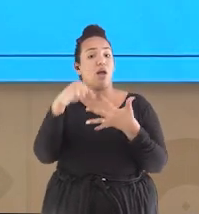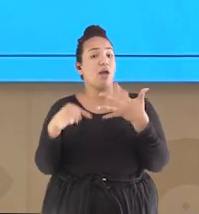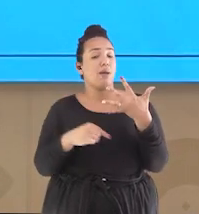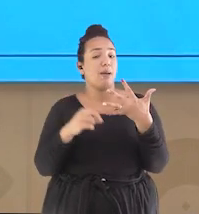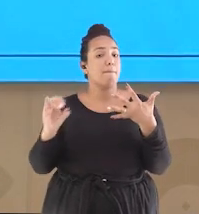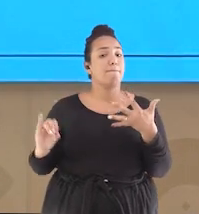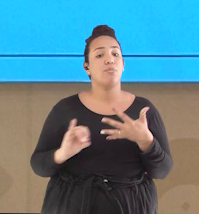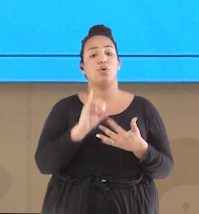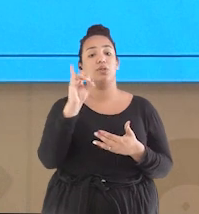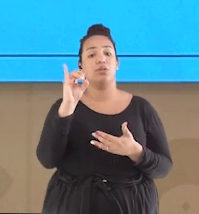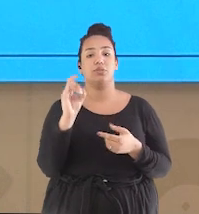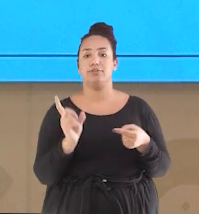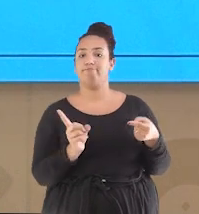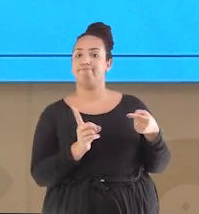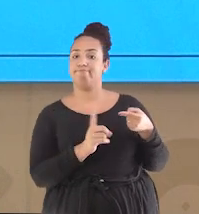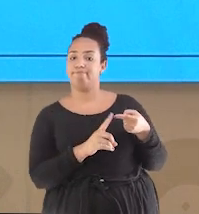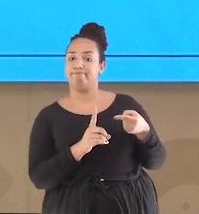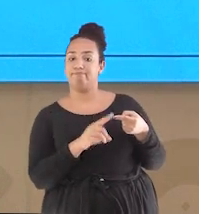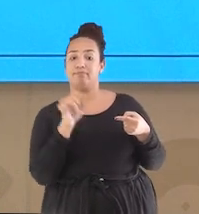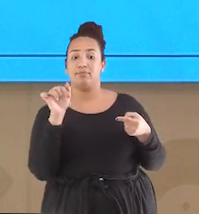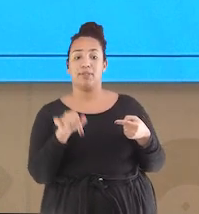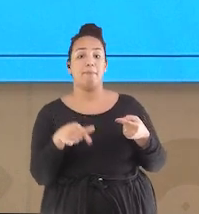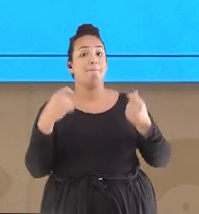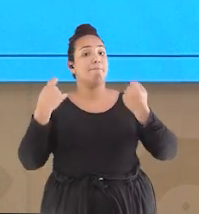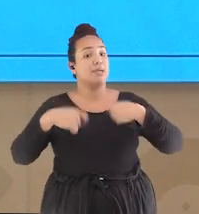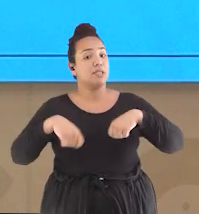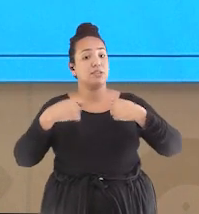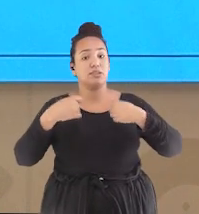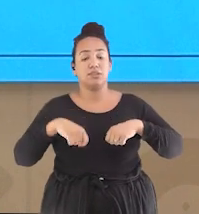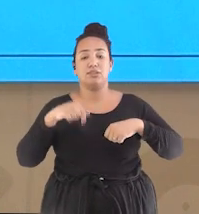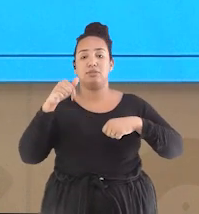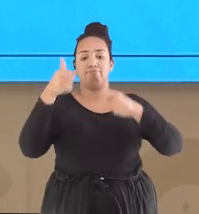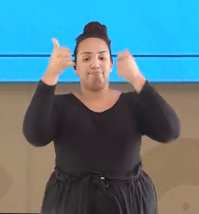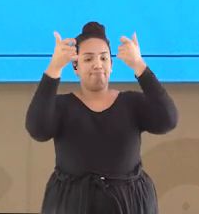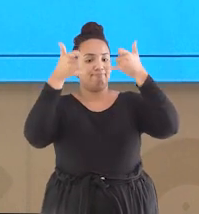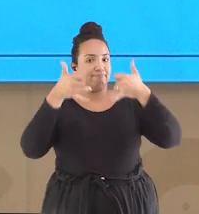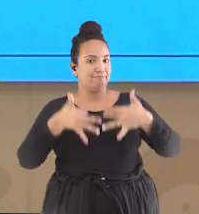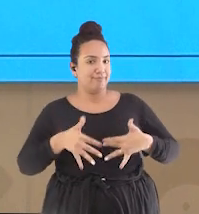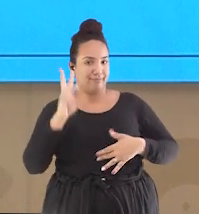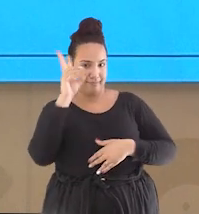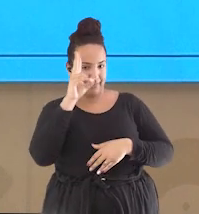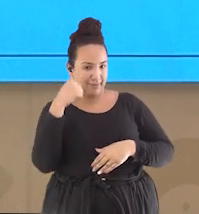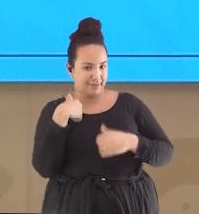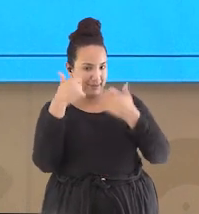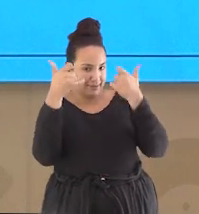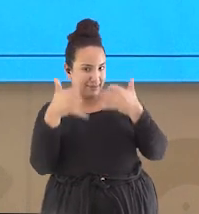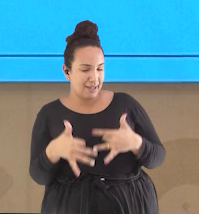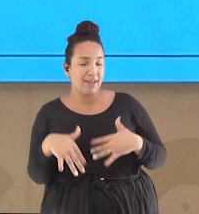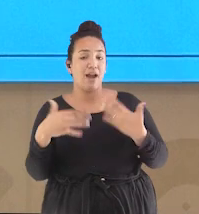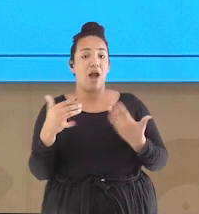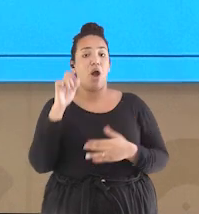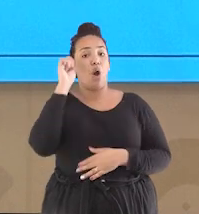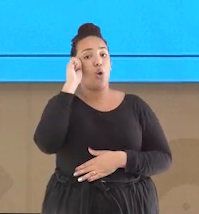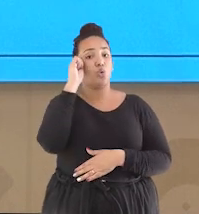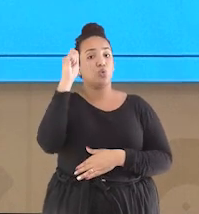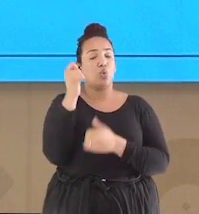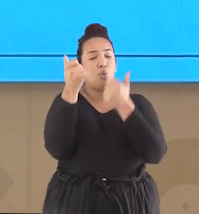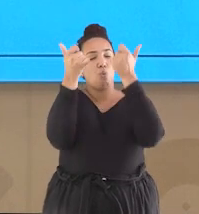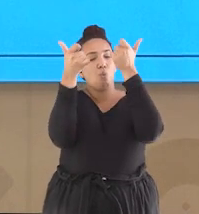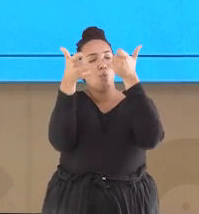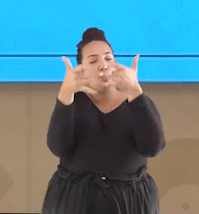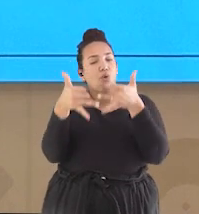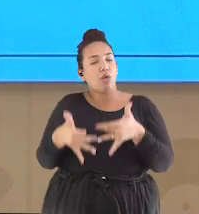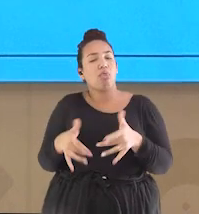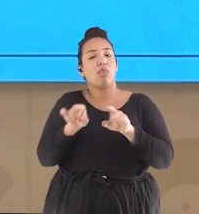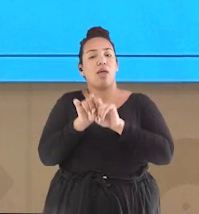essenciais. Primeiro, a resenha é puramente descritiva, como eu comentei com vocês. O autor, ele descreve